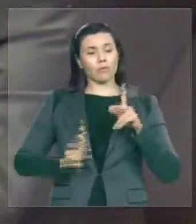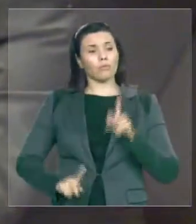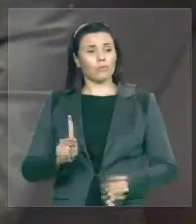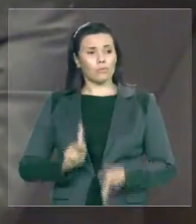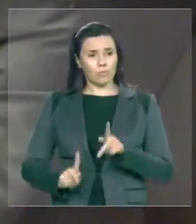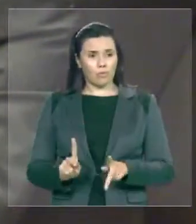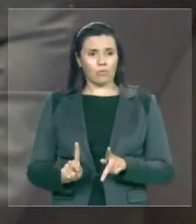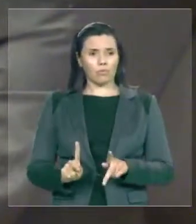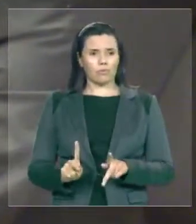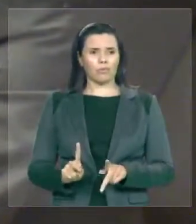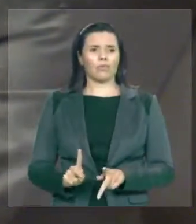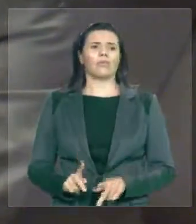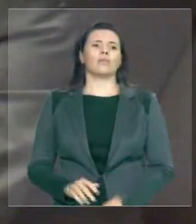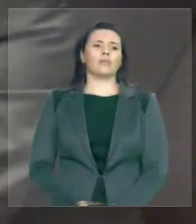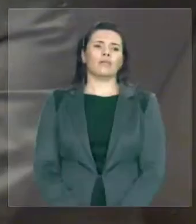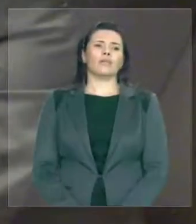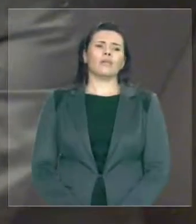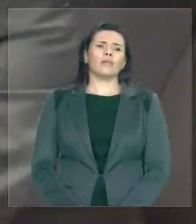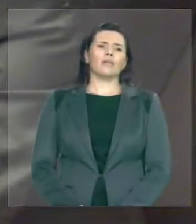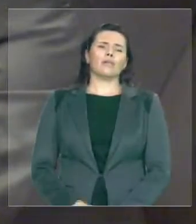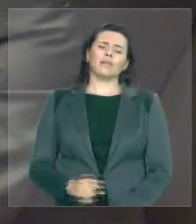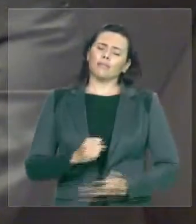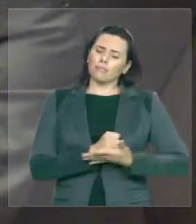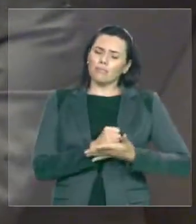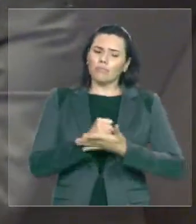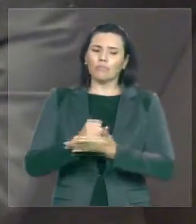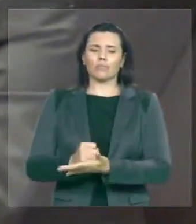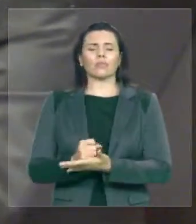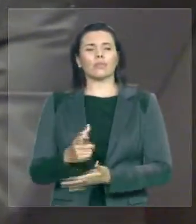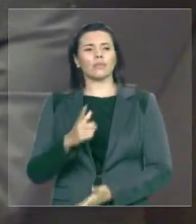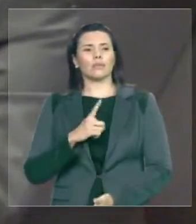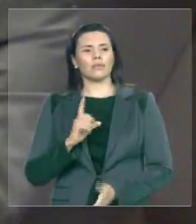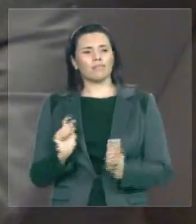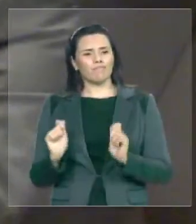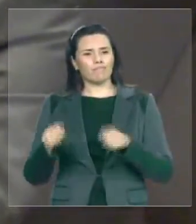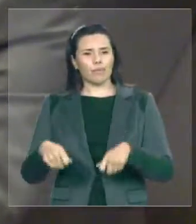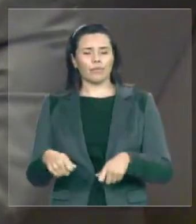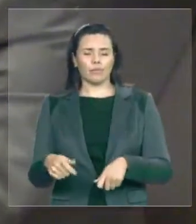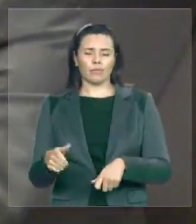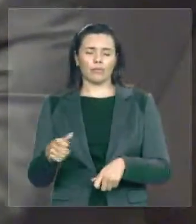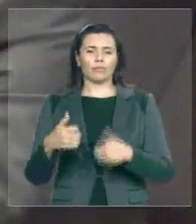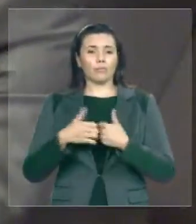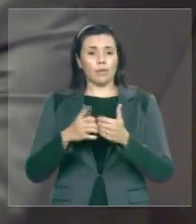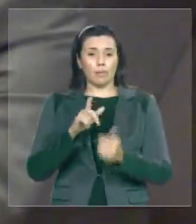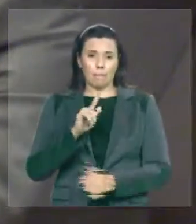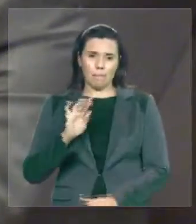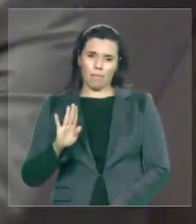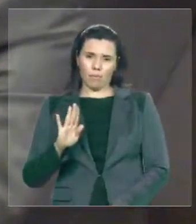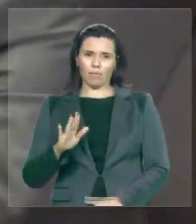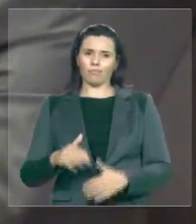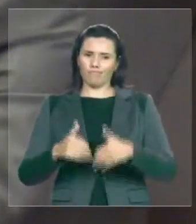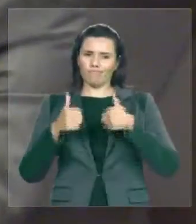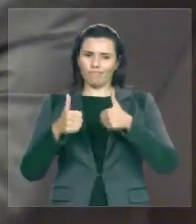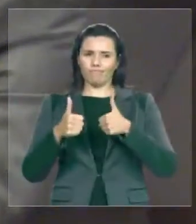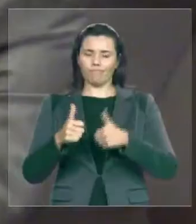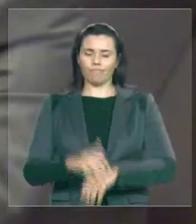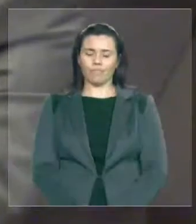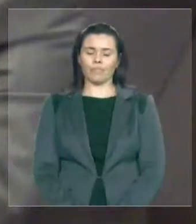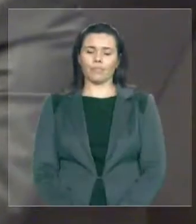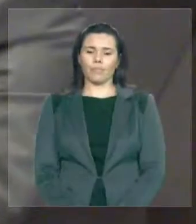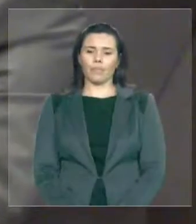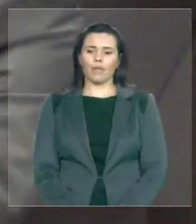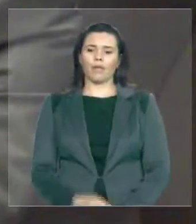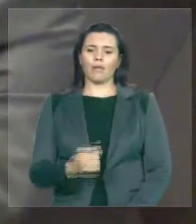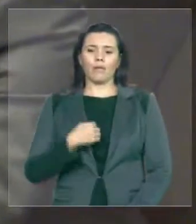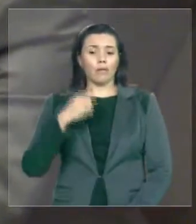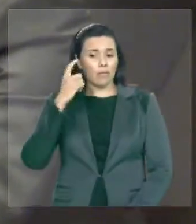público de qualidade. Portanto, eu gostaria de parabenizar. Agora, é claro que esse desafio, ele traz